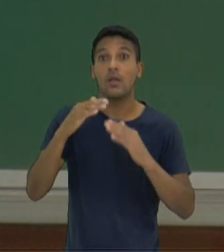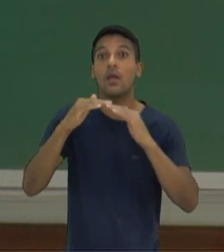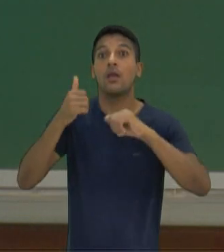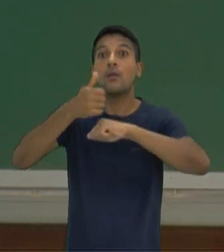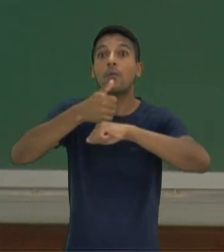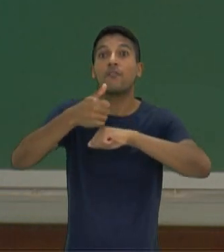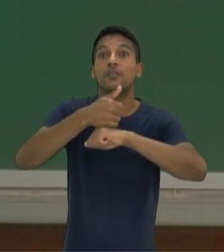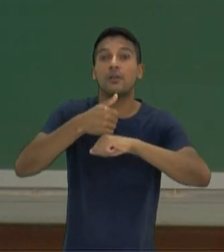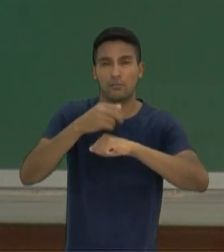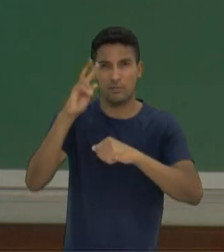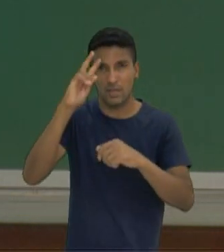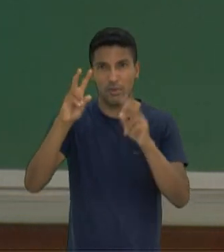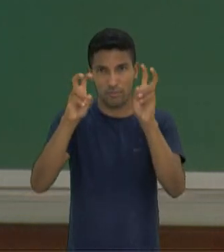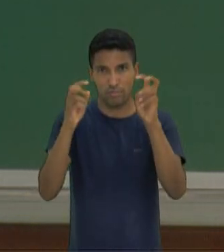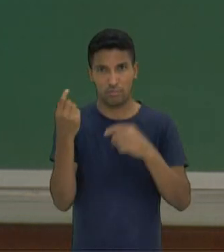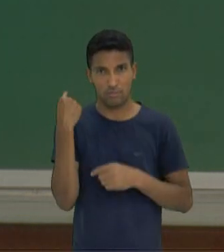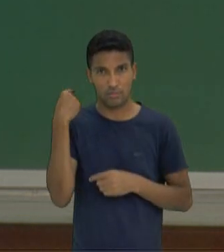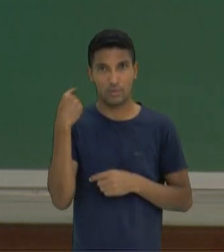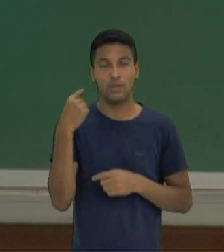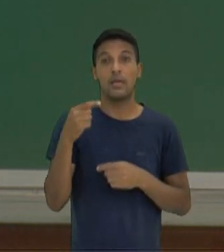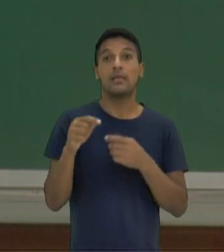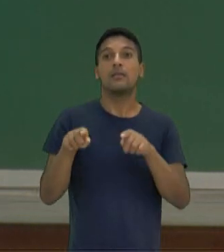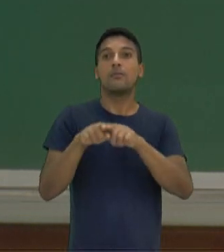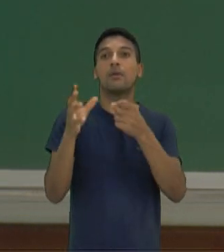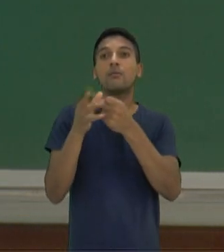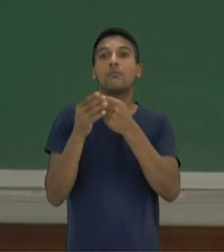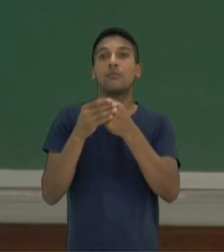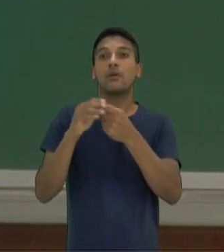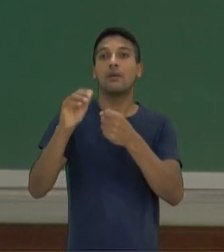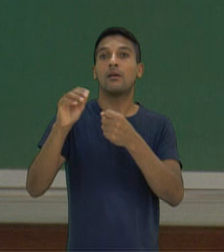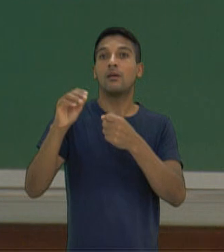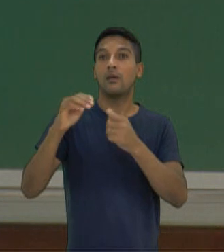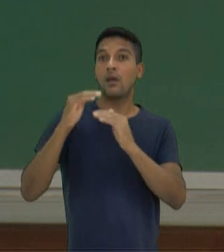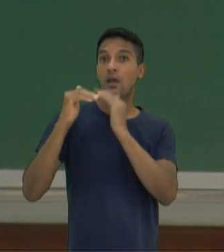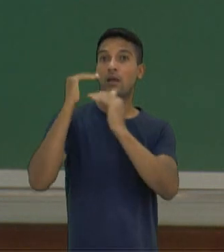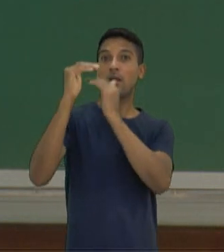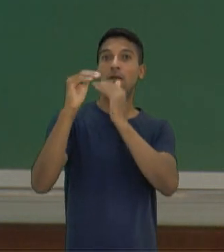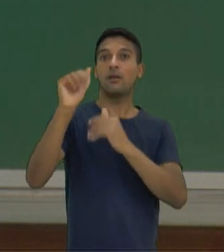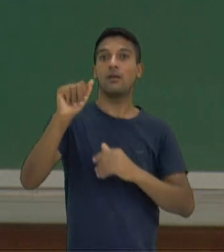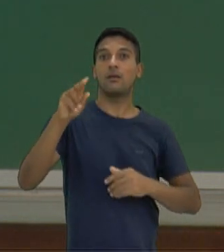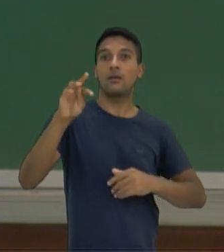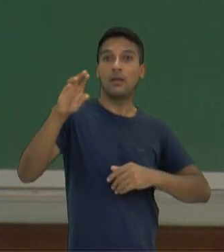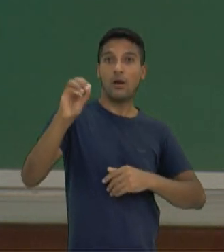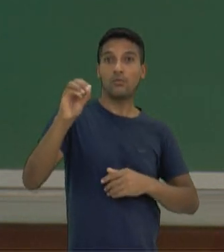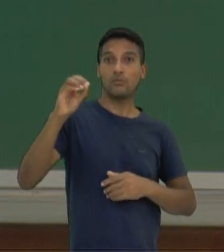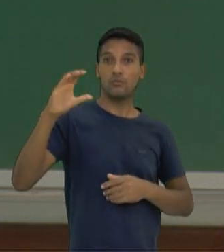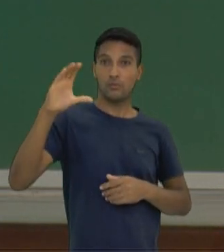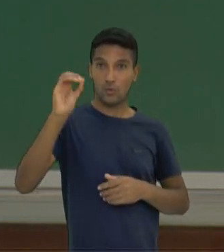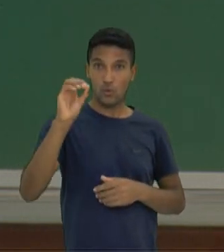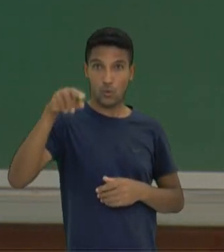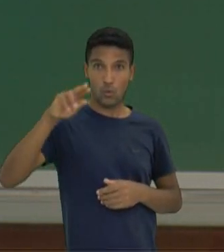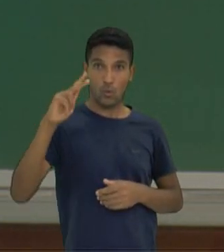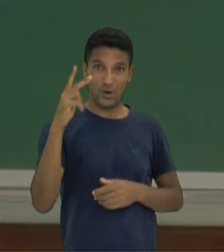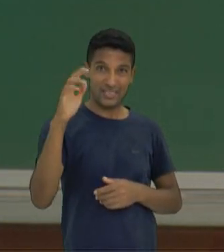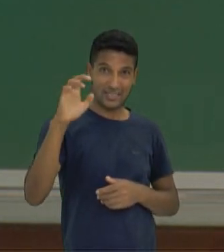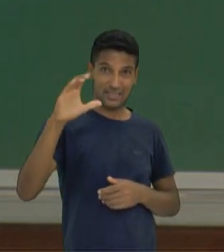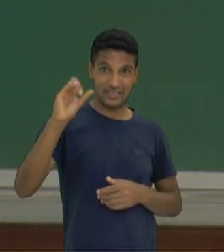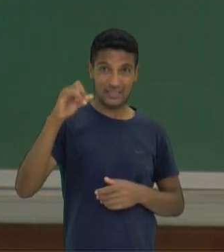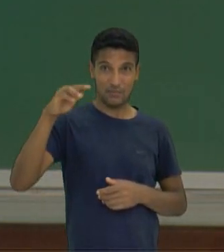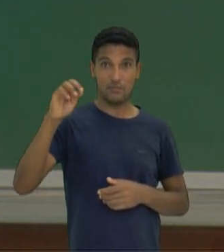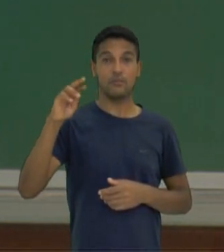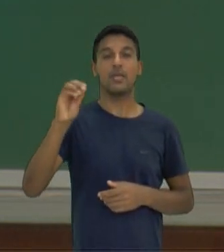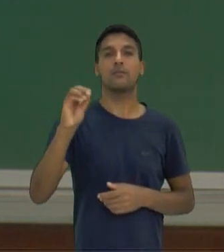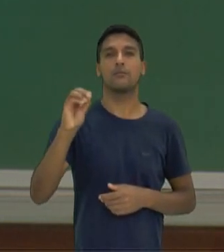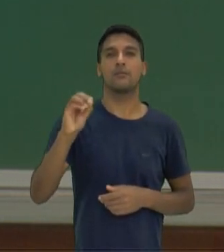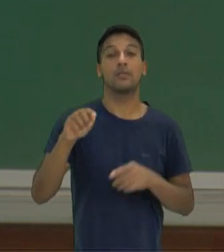o autoconhecimento para saber os seus pontos fracos e fortes e ter uma boa escolha e decidir qual